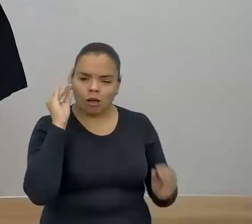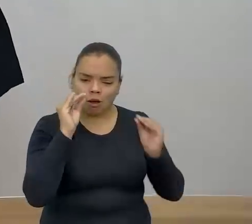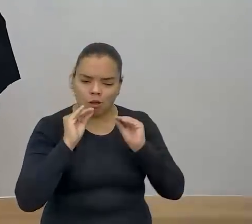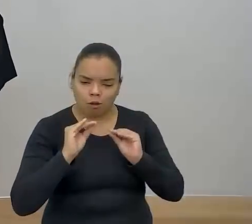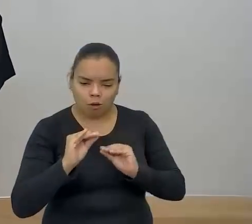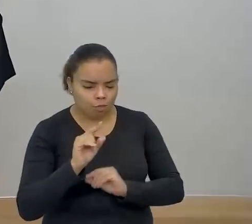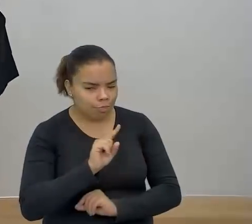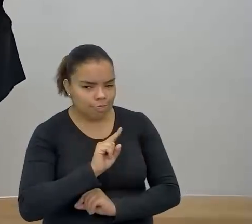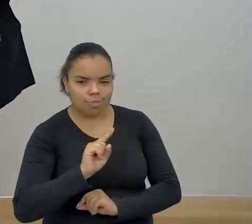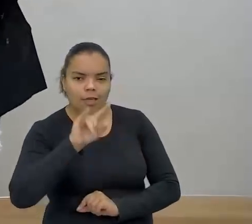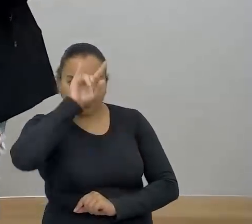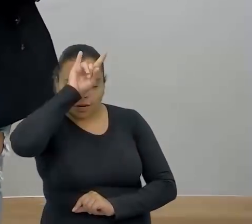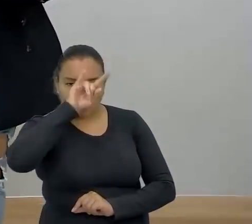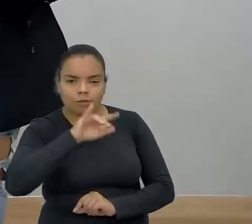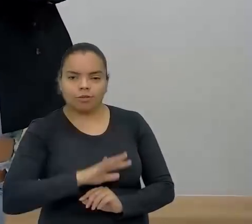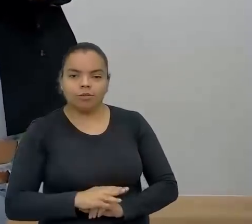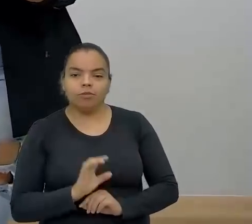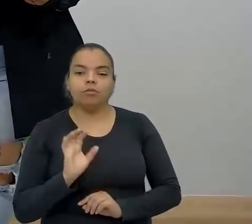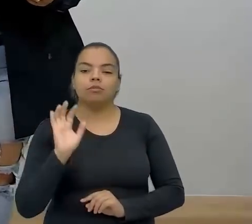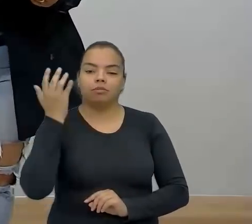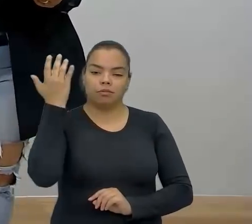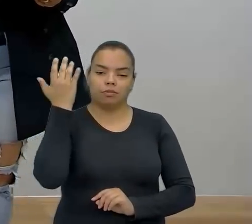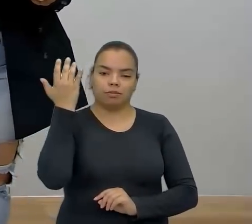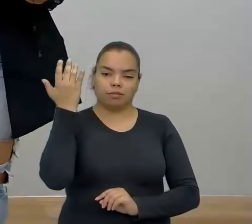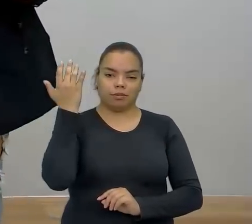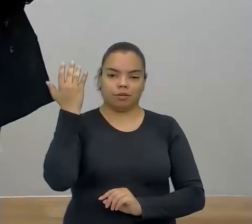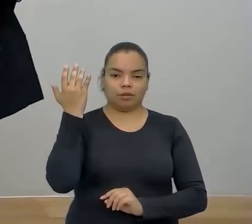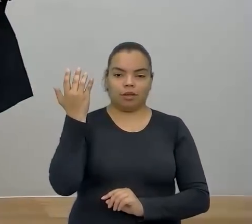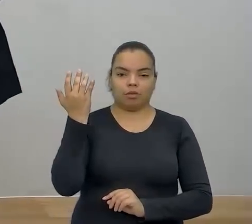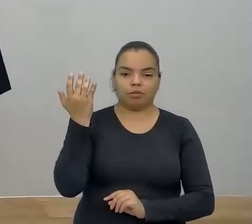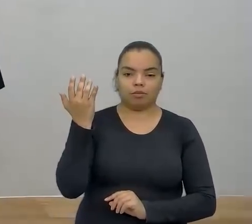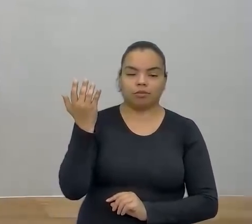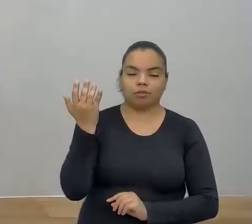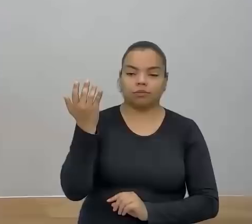será por que isso acontece, né? O que será que essa obra